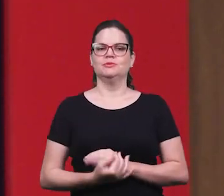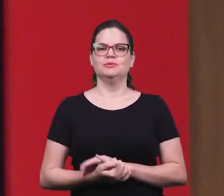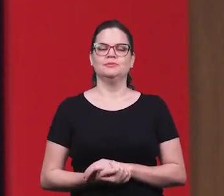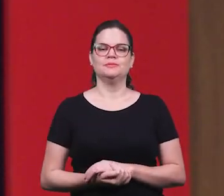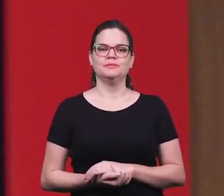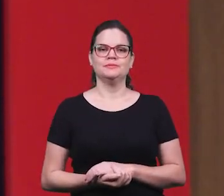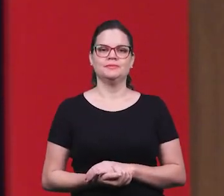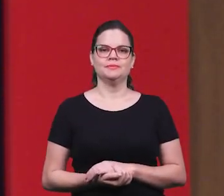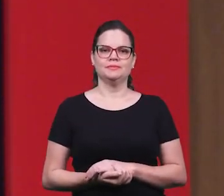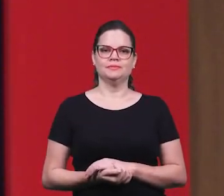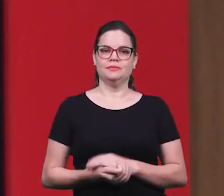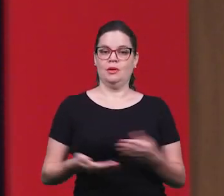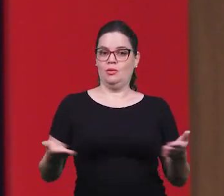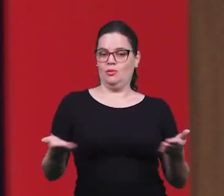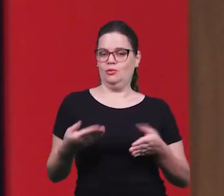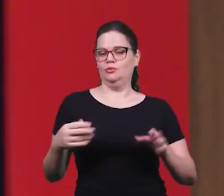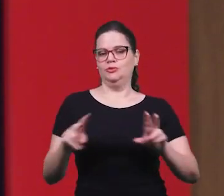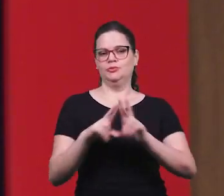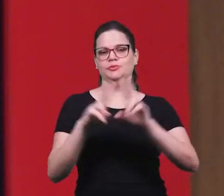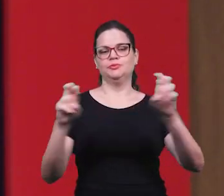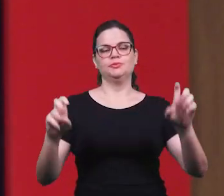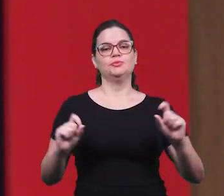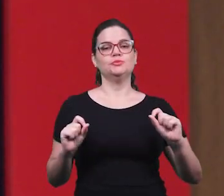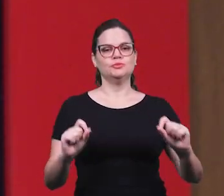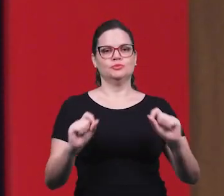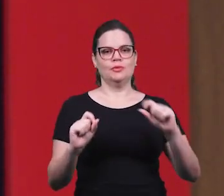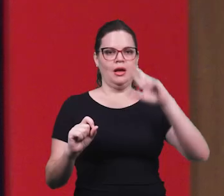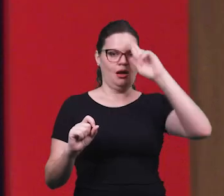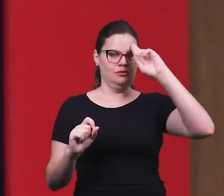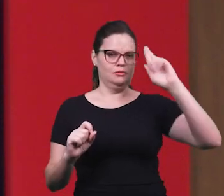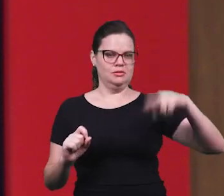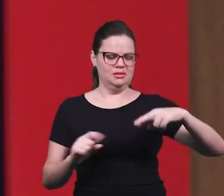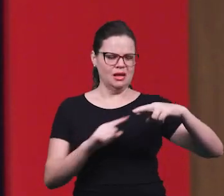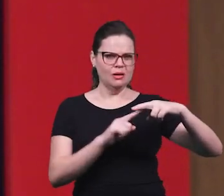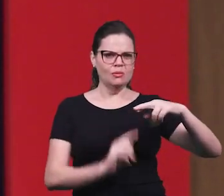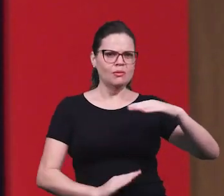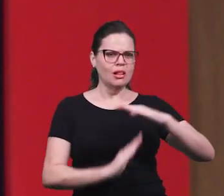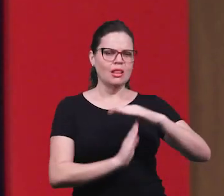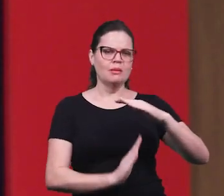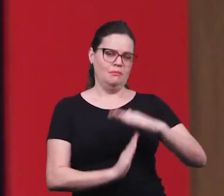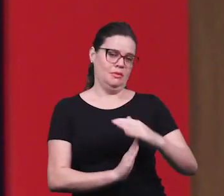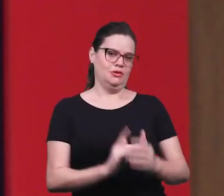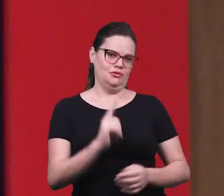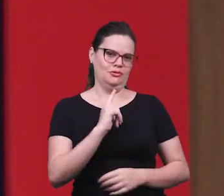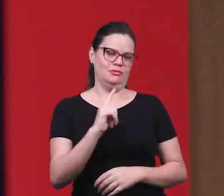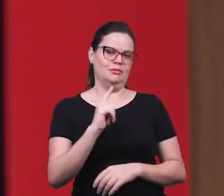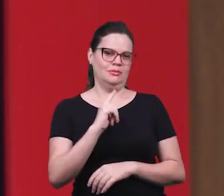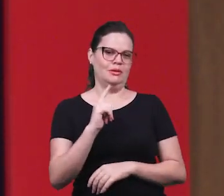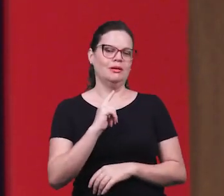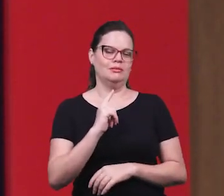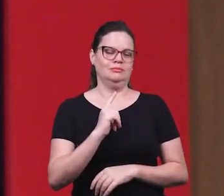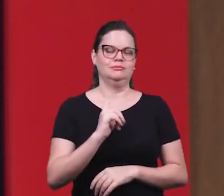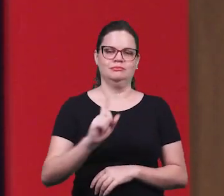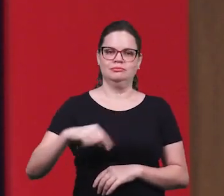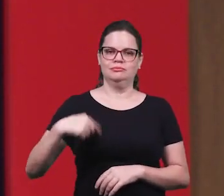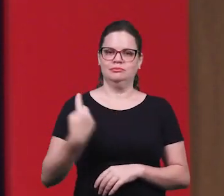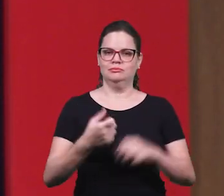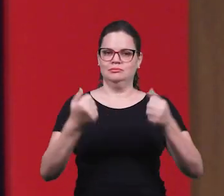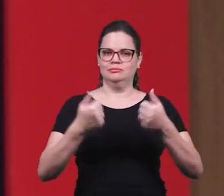Maranata. E no episódio de hoje nós vamos tratar a respeito do tema que são os limites da razão. Mas vamos